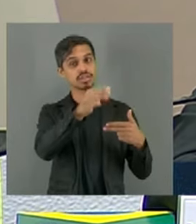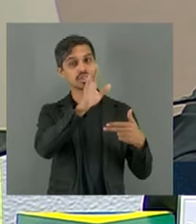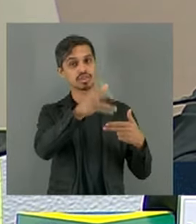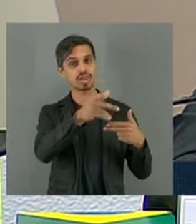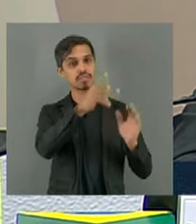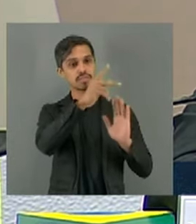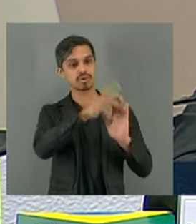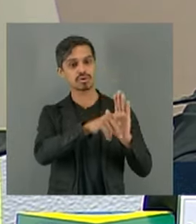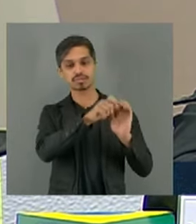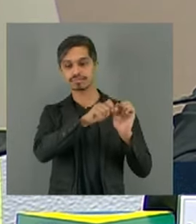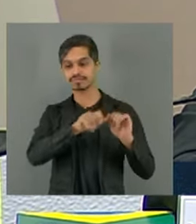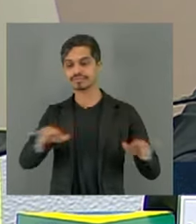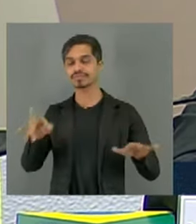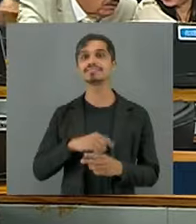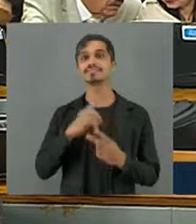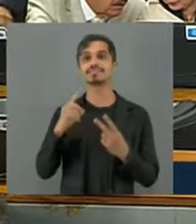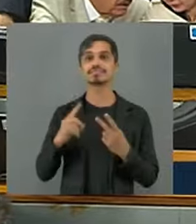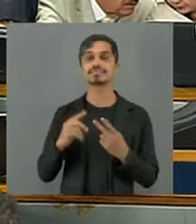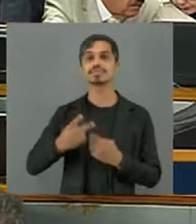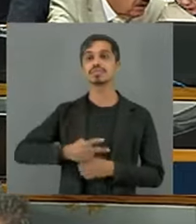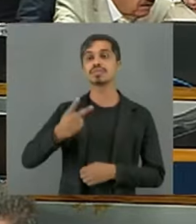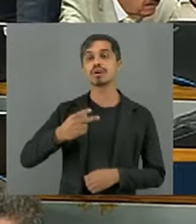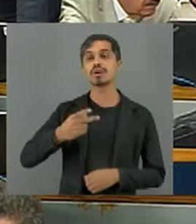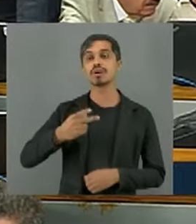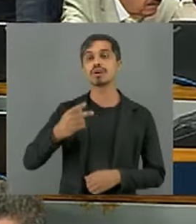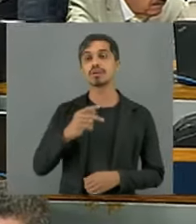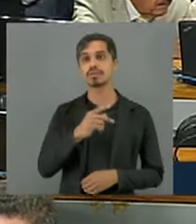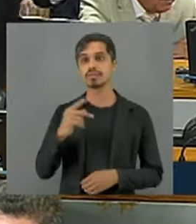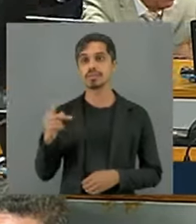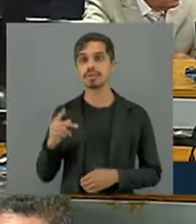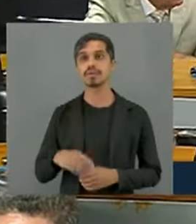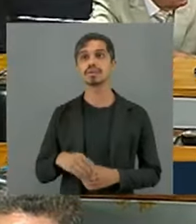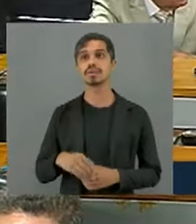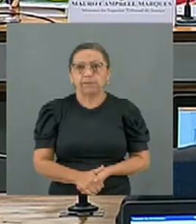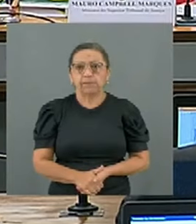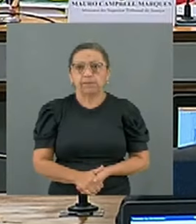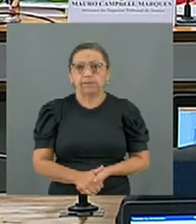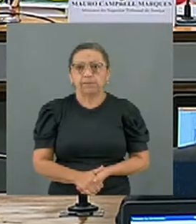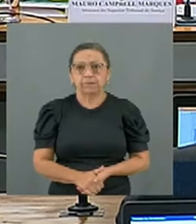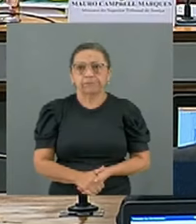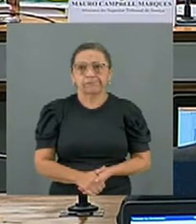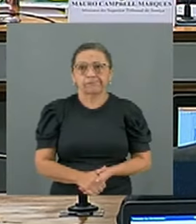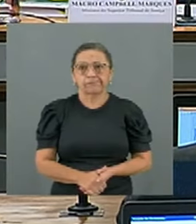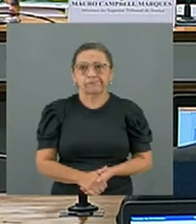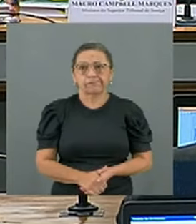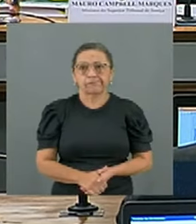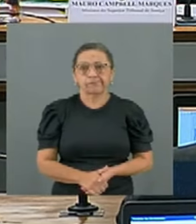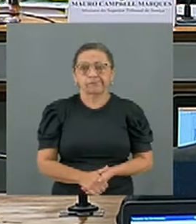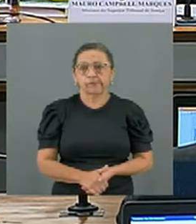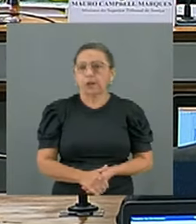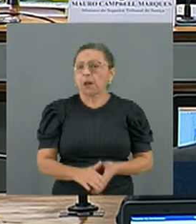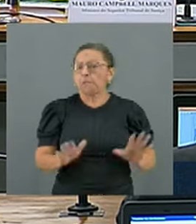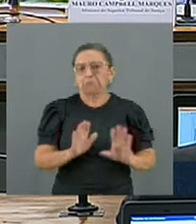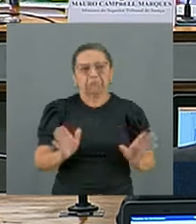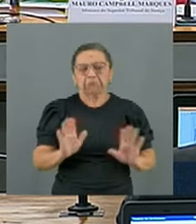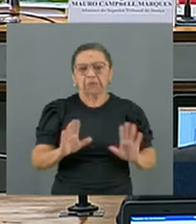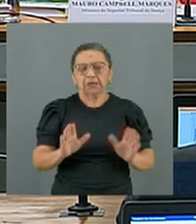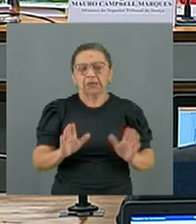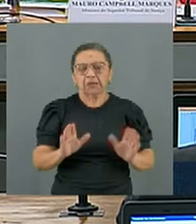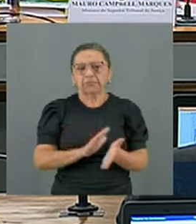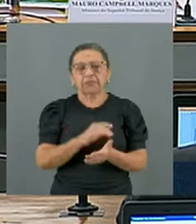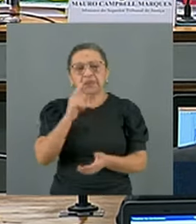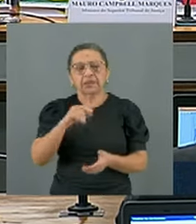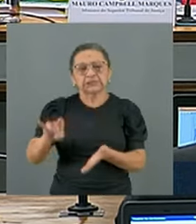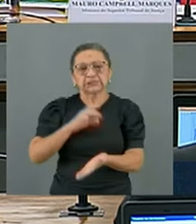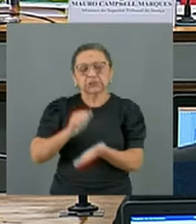a sessão do Senado foi acompanhada por diversos ministros do STJ na ccj o nome do ministro foi aprovado